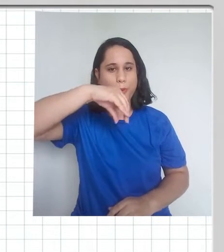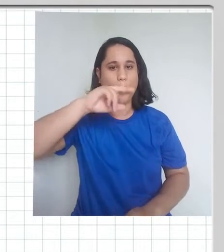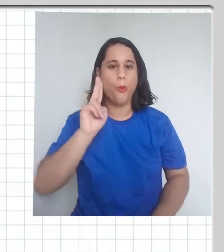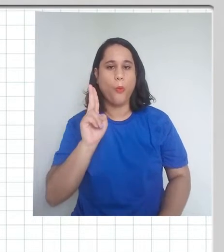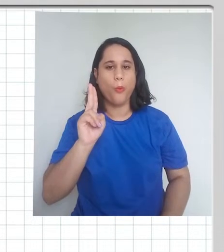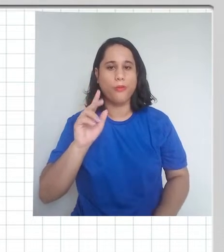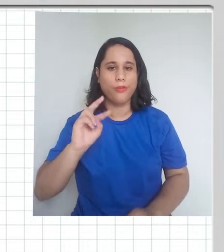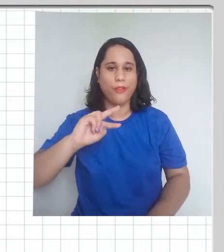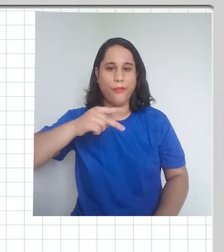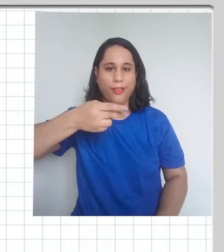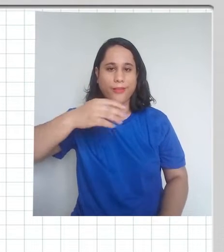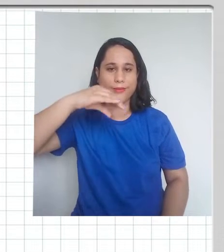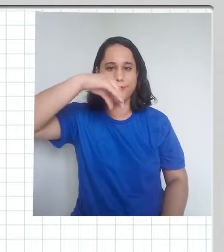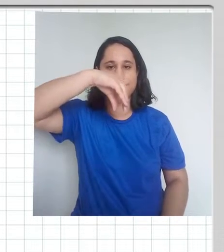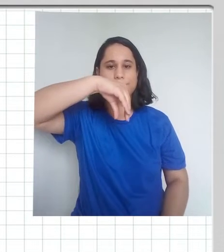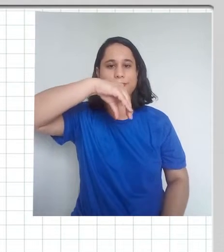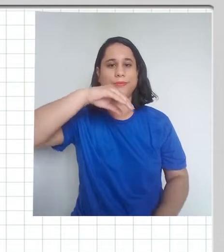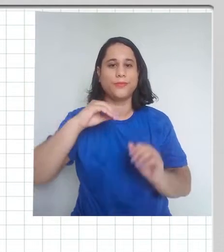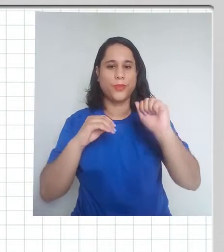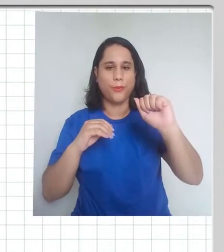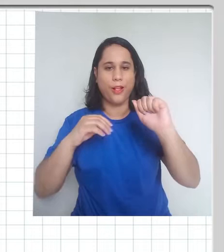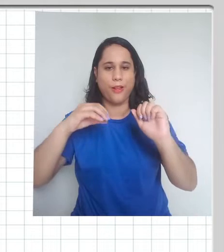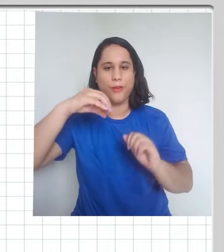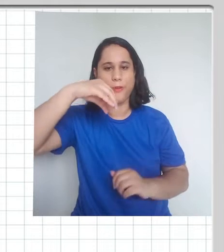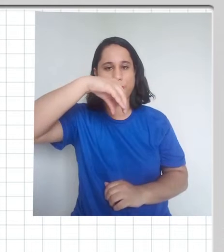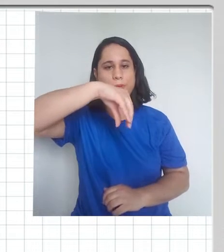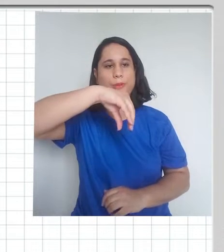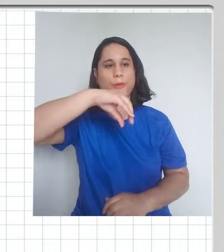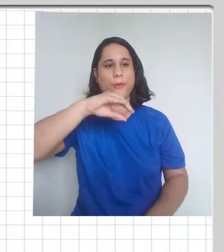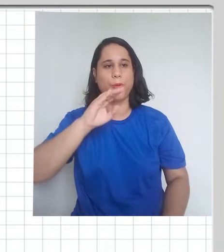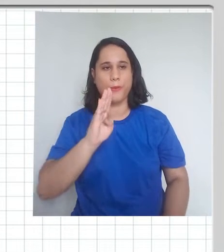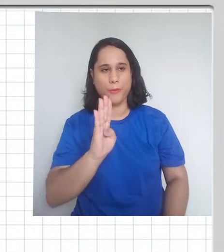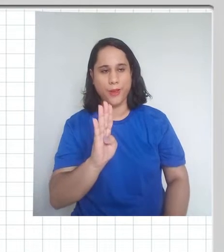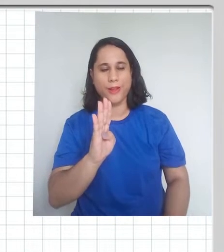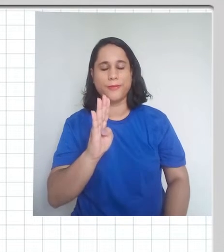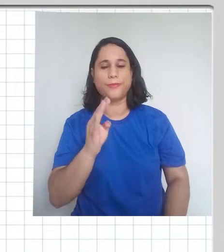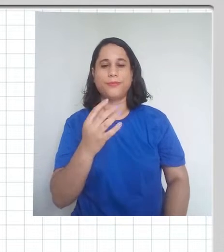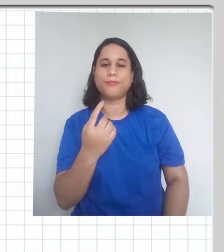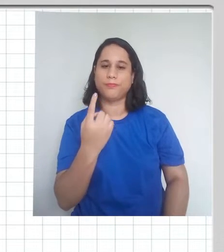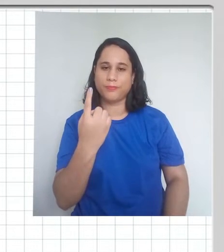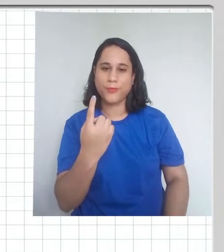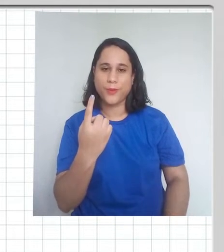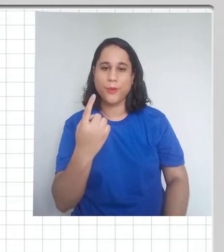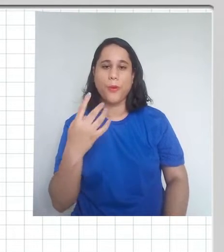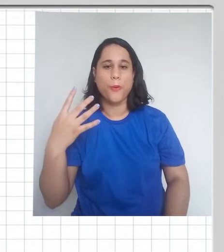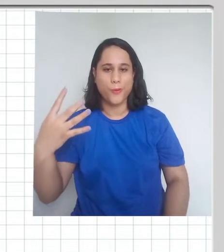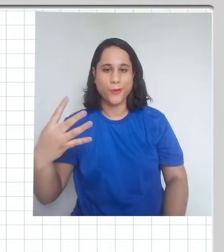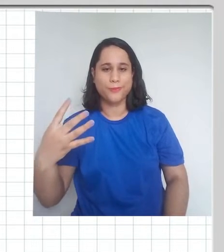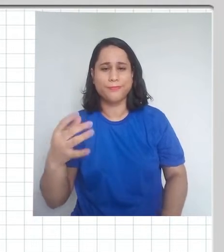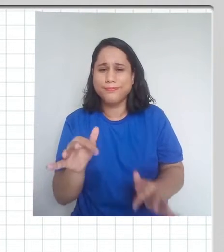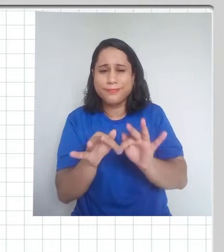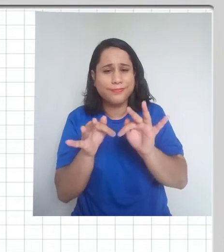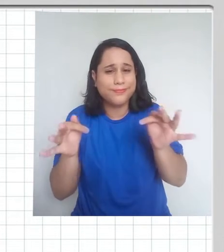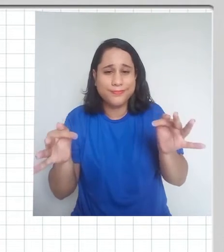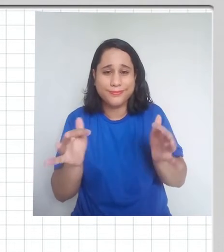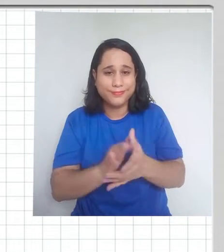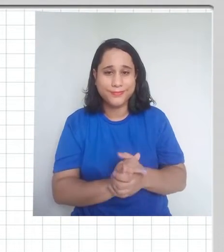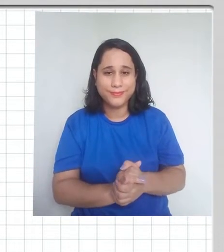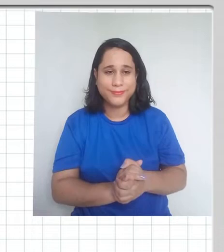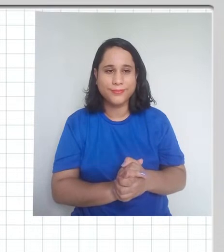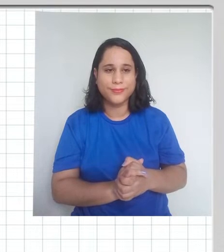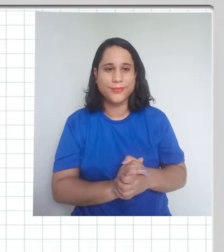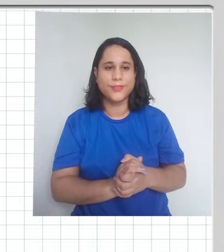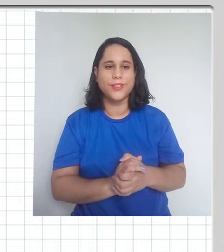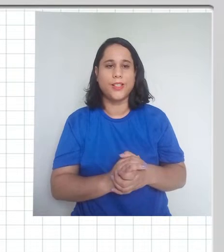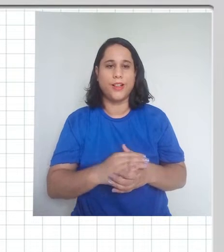para baixo. Colocamos entre chaves, né? O 1 e o 4. Olha como é simples. Então,